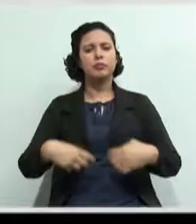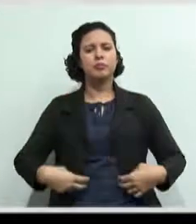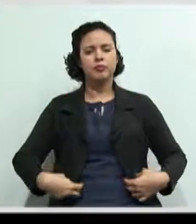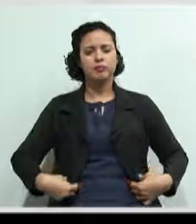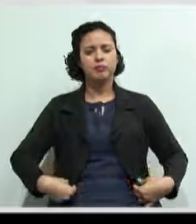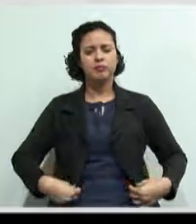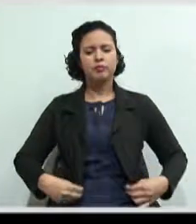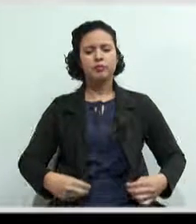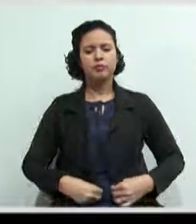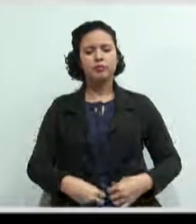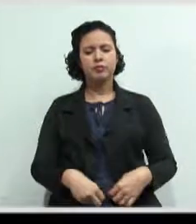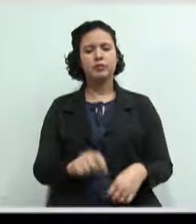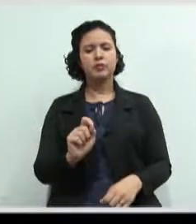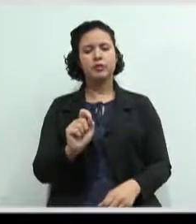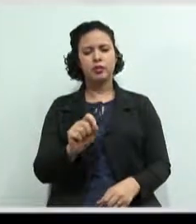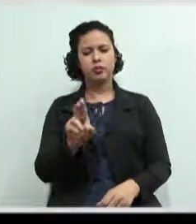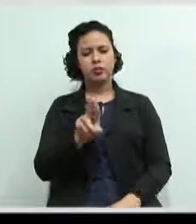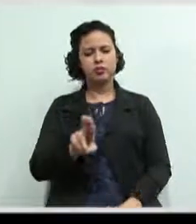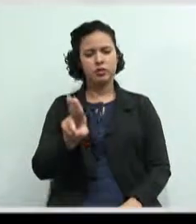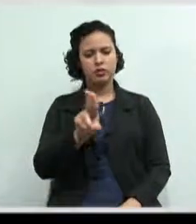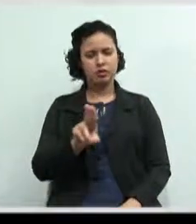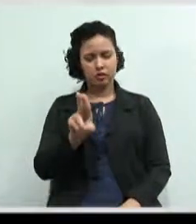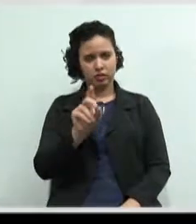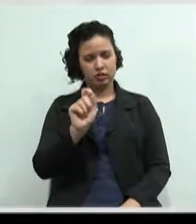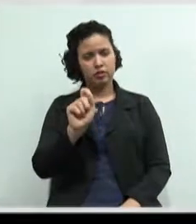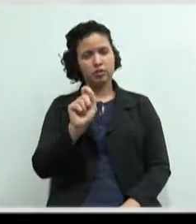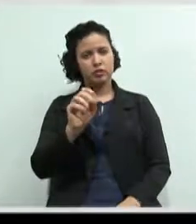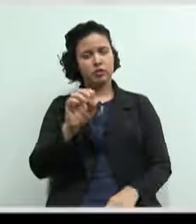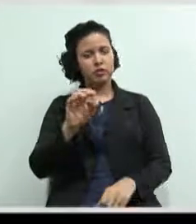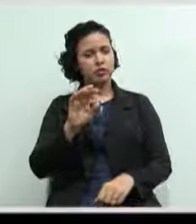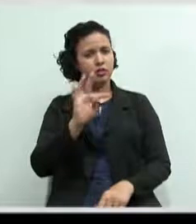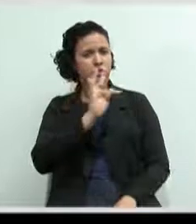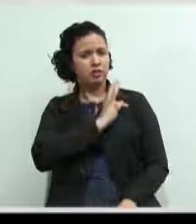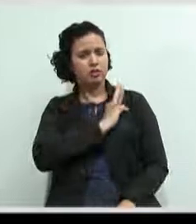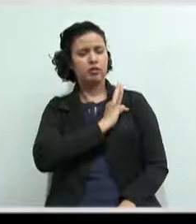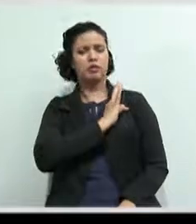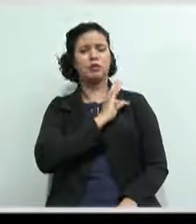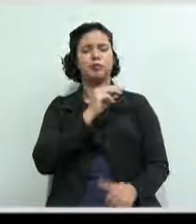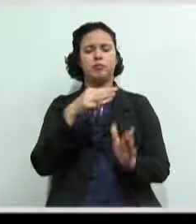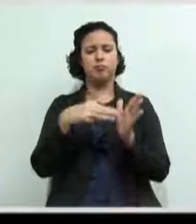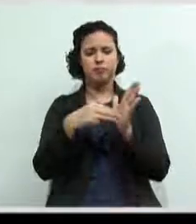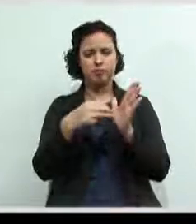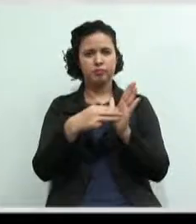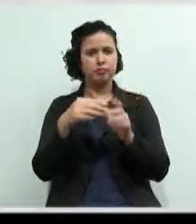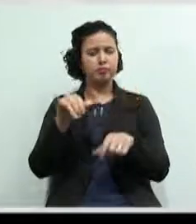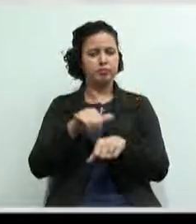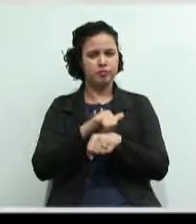gestão estratégica? Utilizar técnicas e metodologias de planejamento estratégico